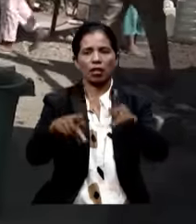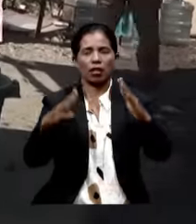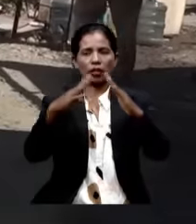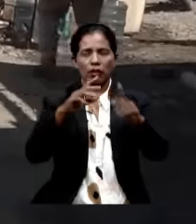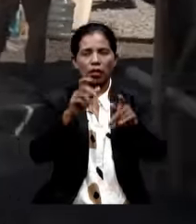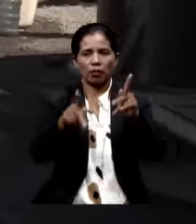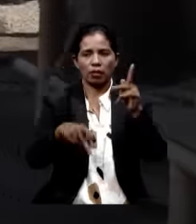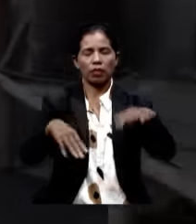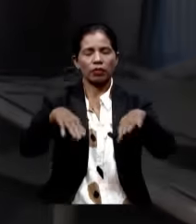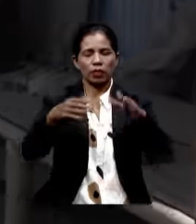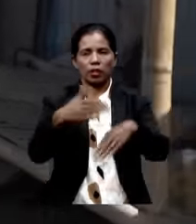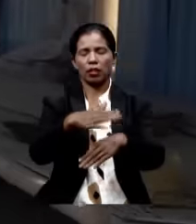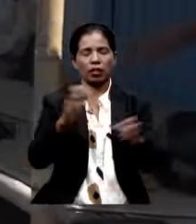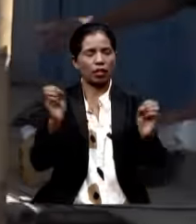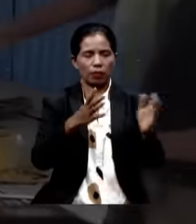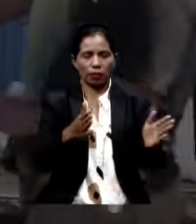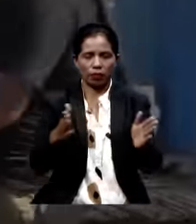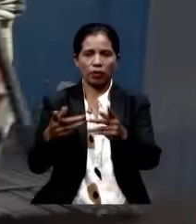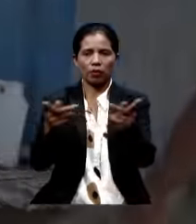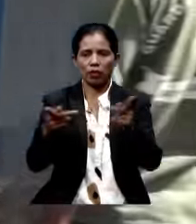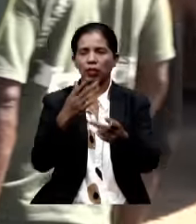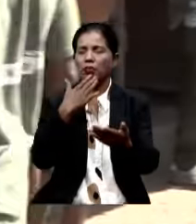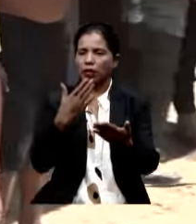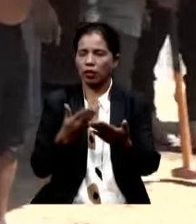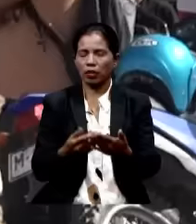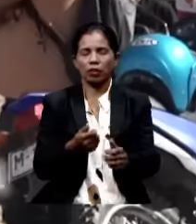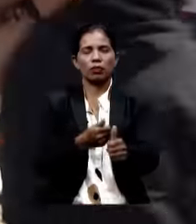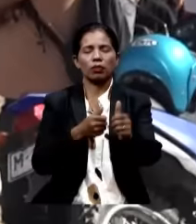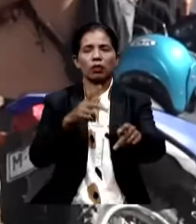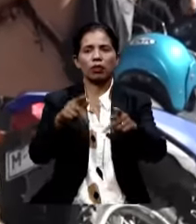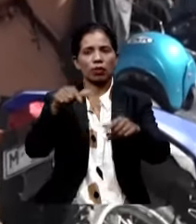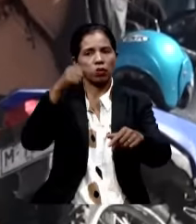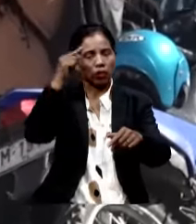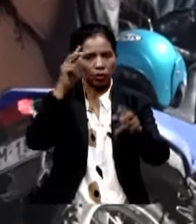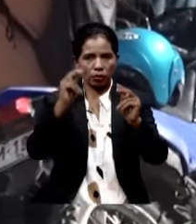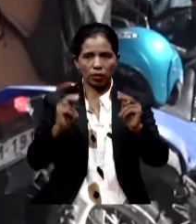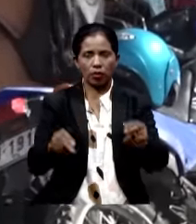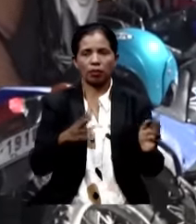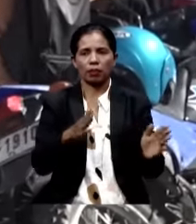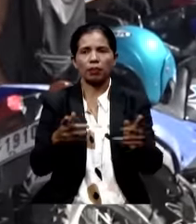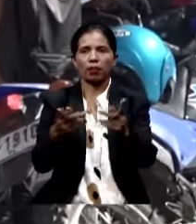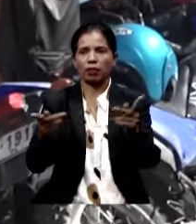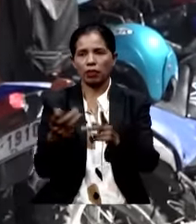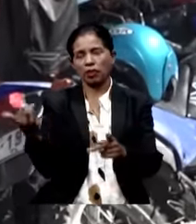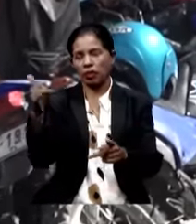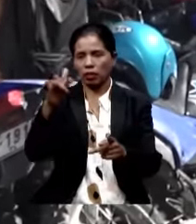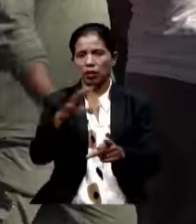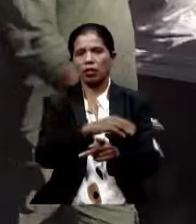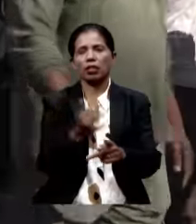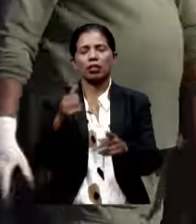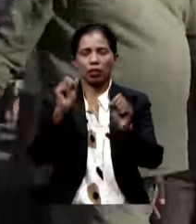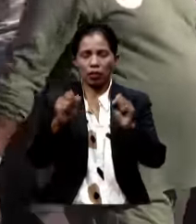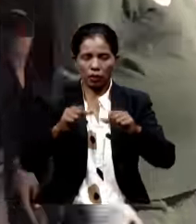negociante Sira, mas bela prepara condição nebe digno. Tuir vendedor Sira, governo precisa preparar fatin selo, nune Sira